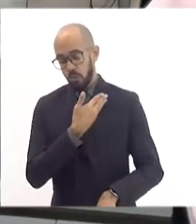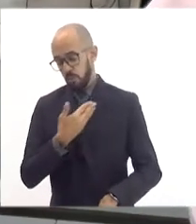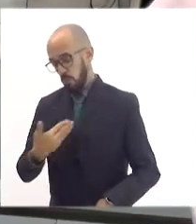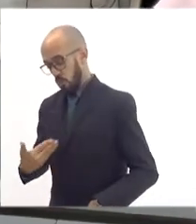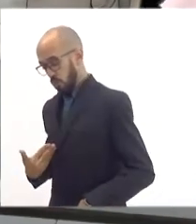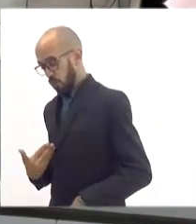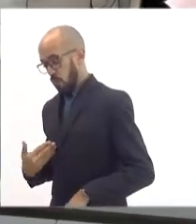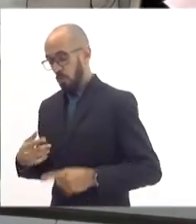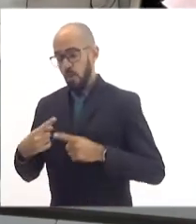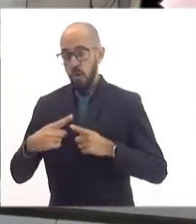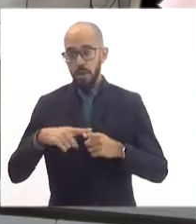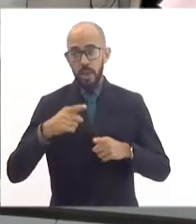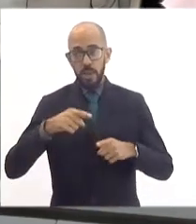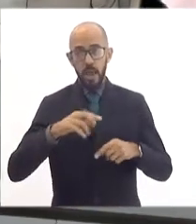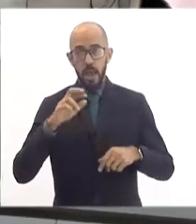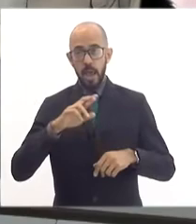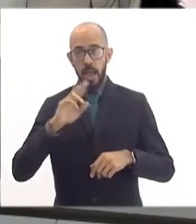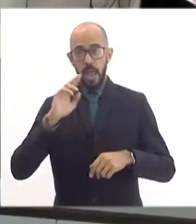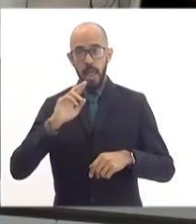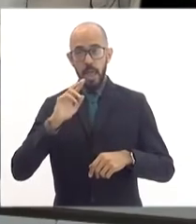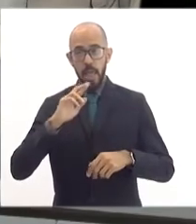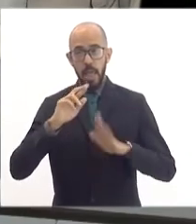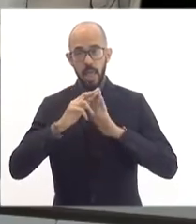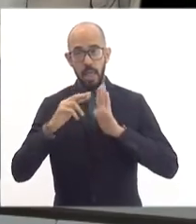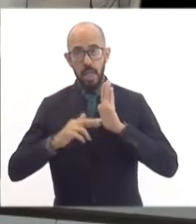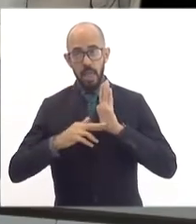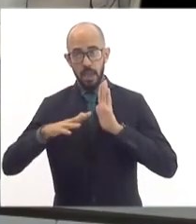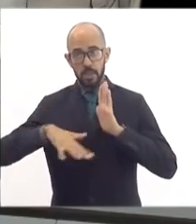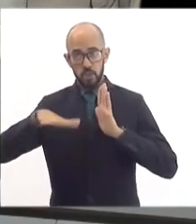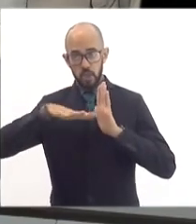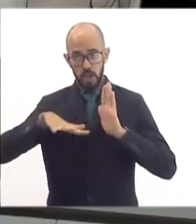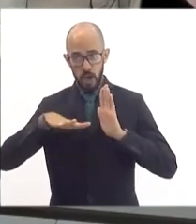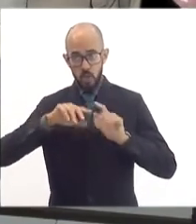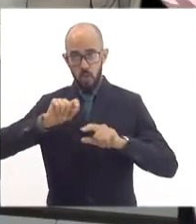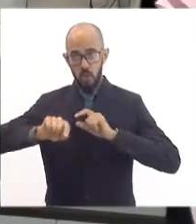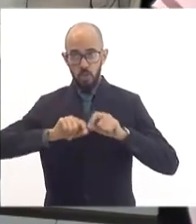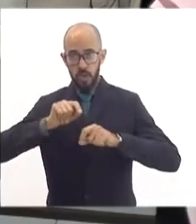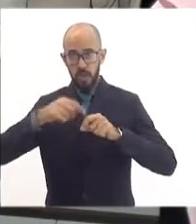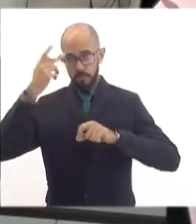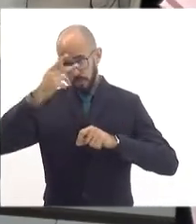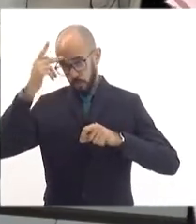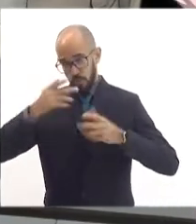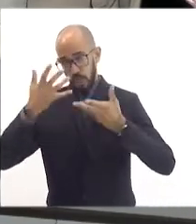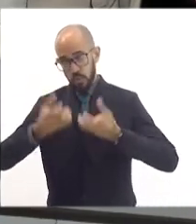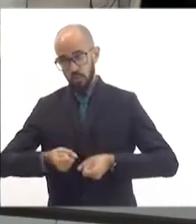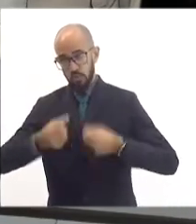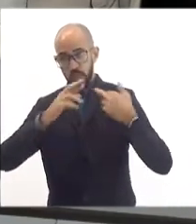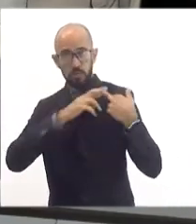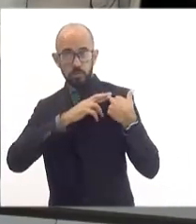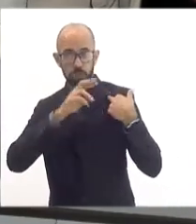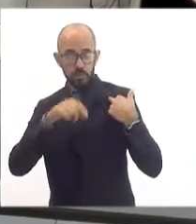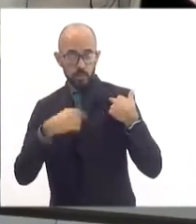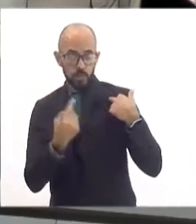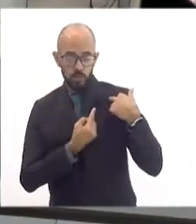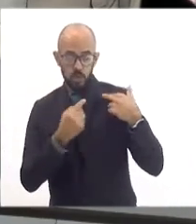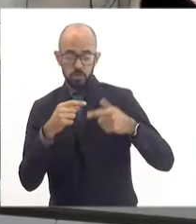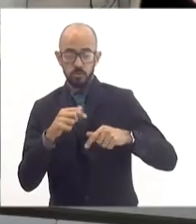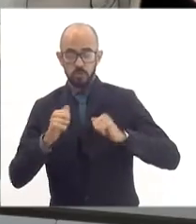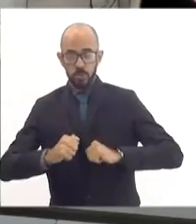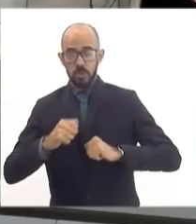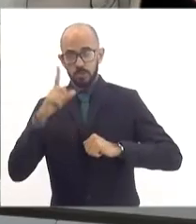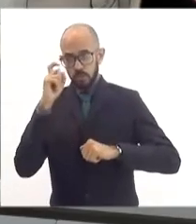via de regra, o que acontece é porque as pessoas assumem responsabilidades, então, a nosso juízo, pode ter uma dificuldade